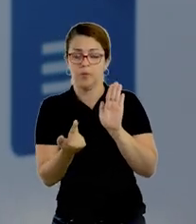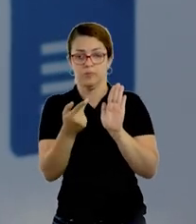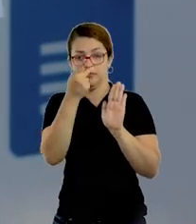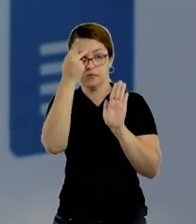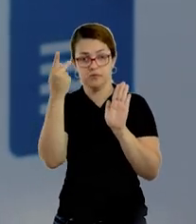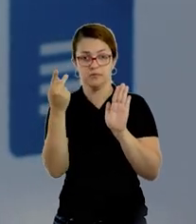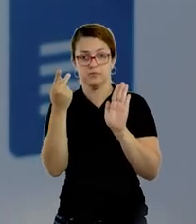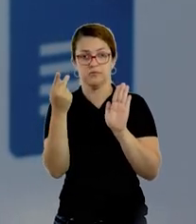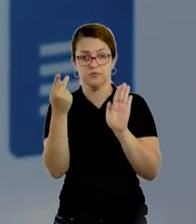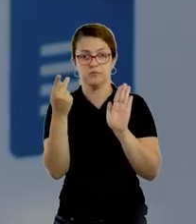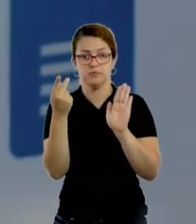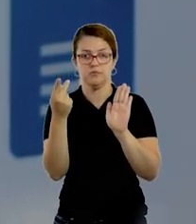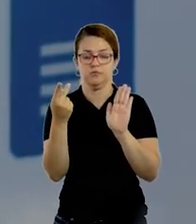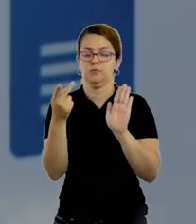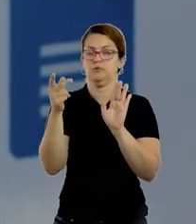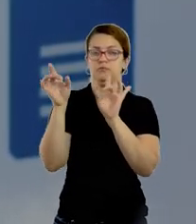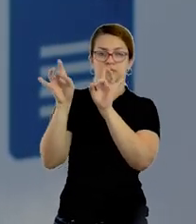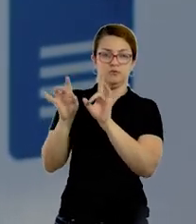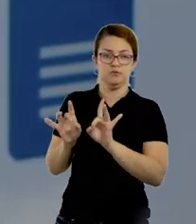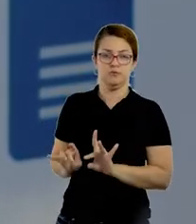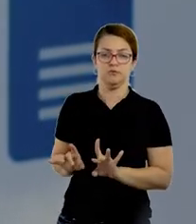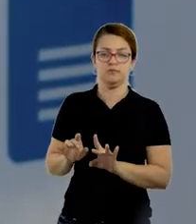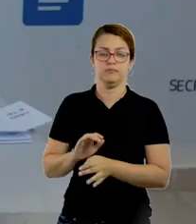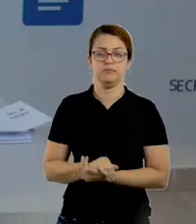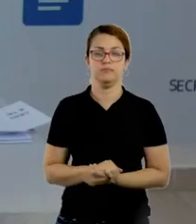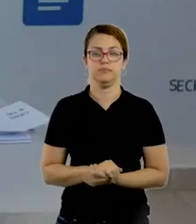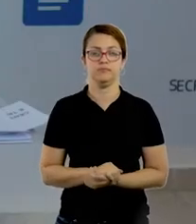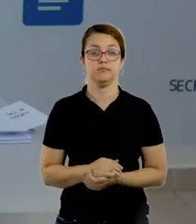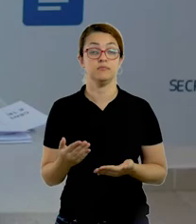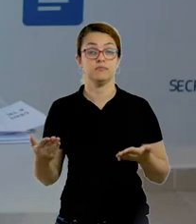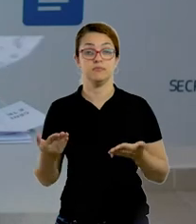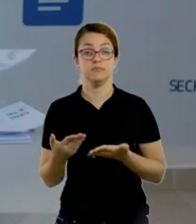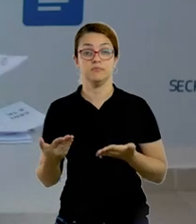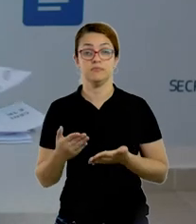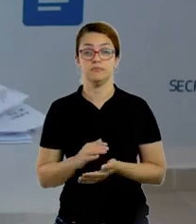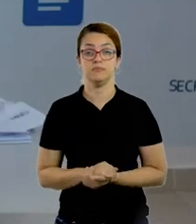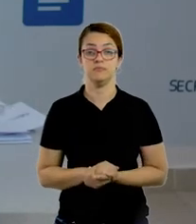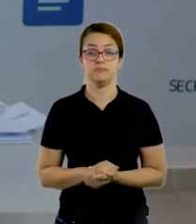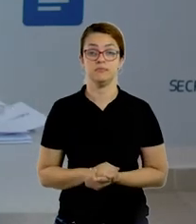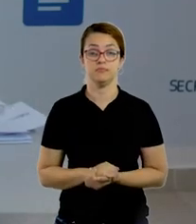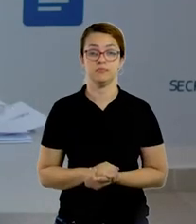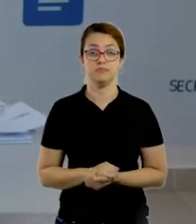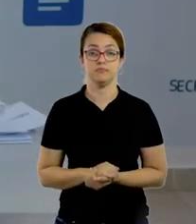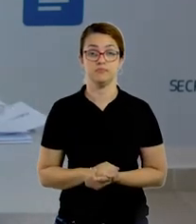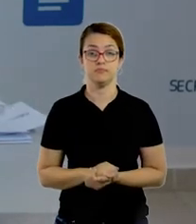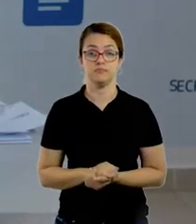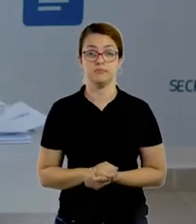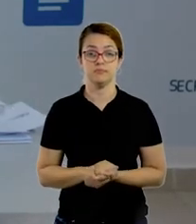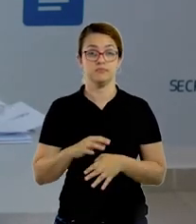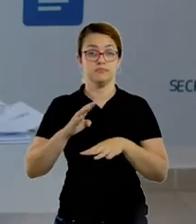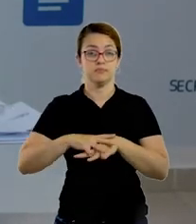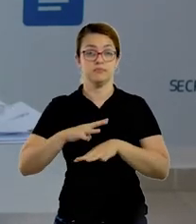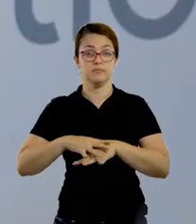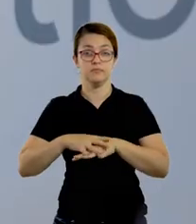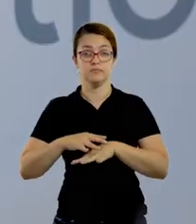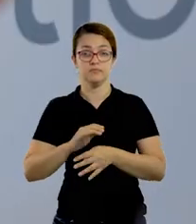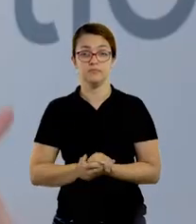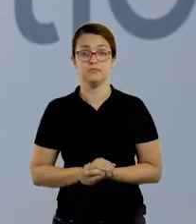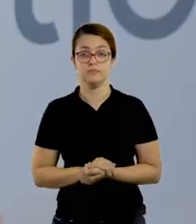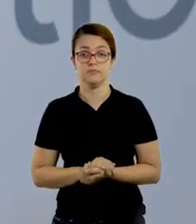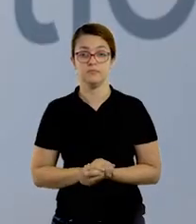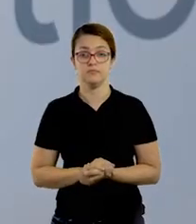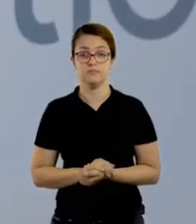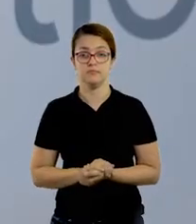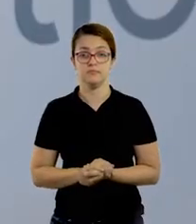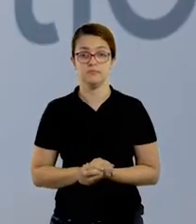pessoas, para essa pessoa especial. Agora, nós vamos para a matemática. Vocês